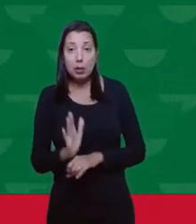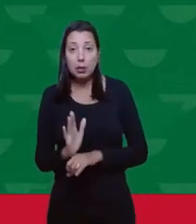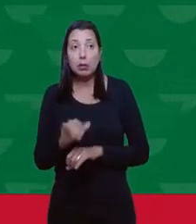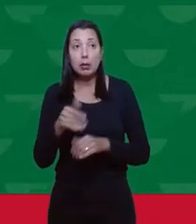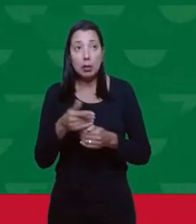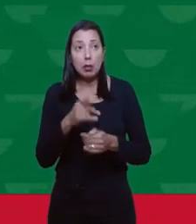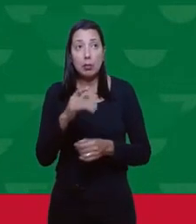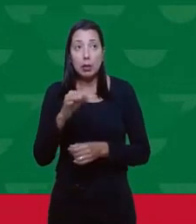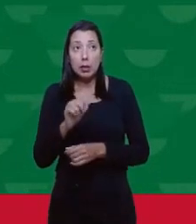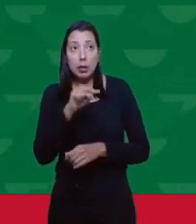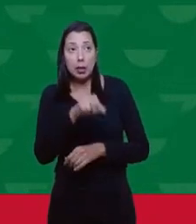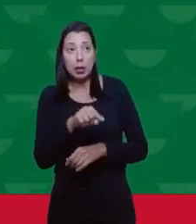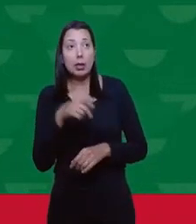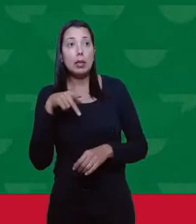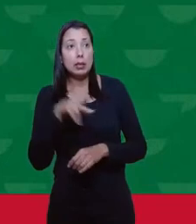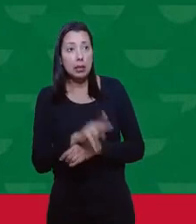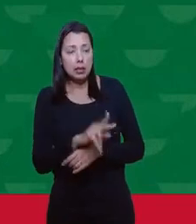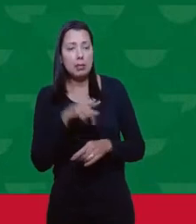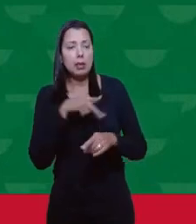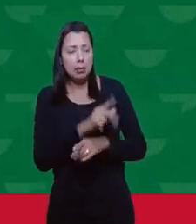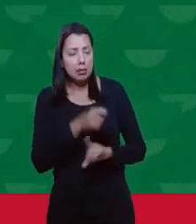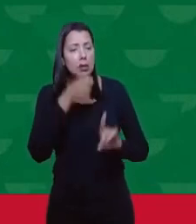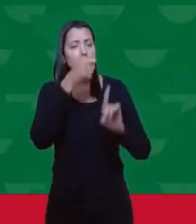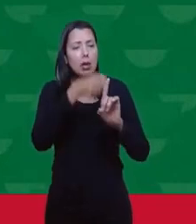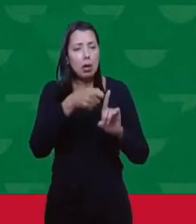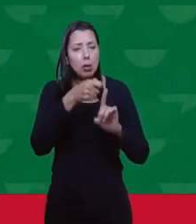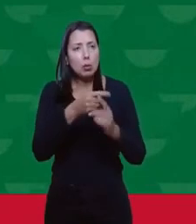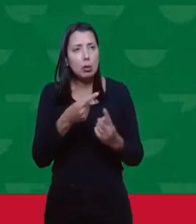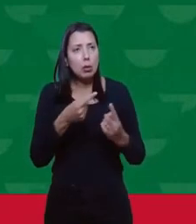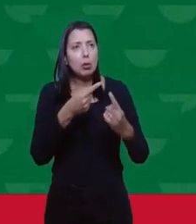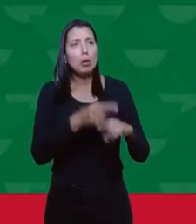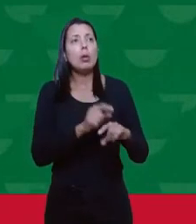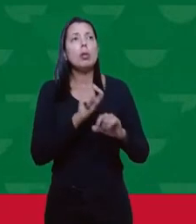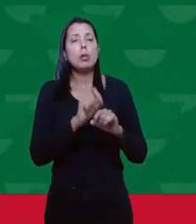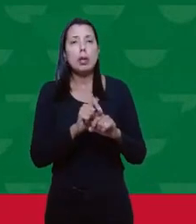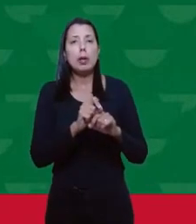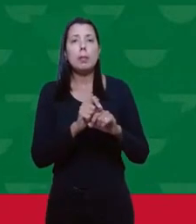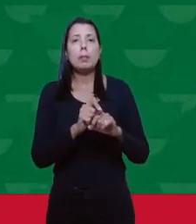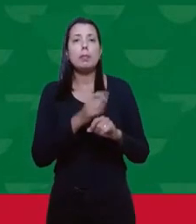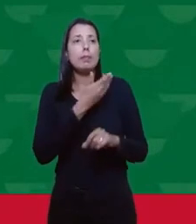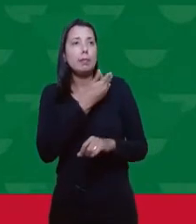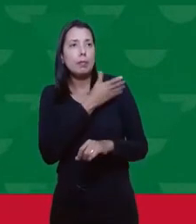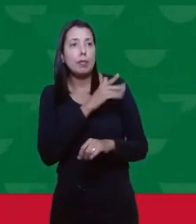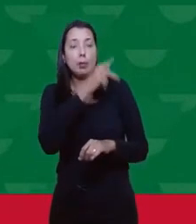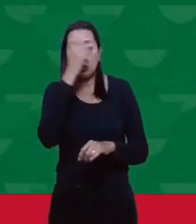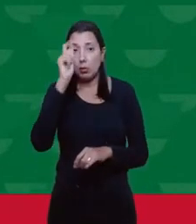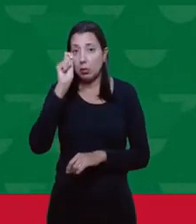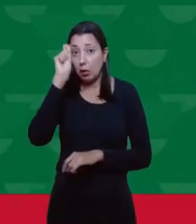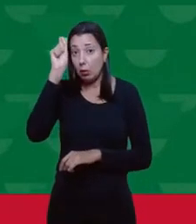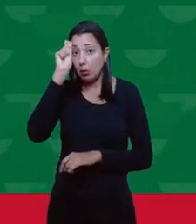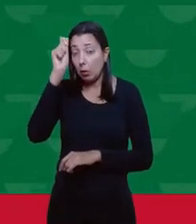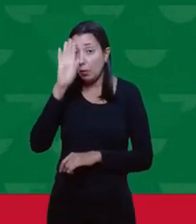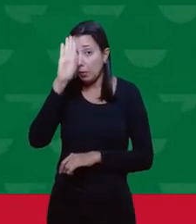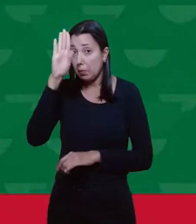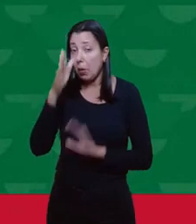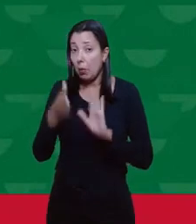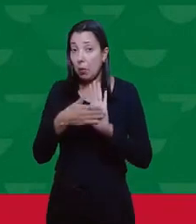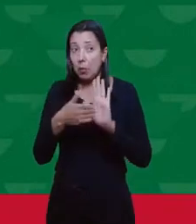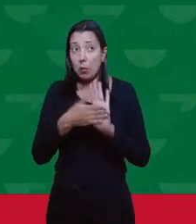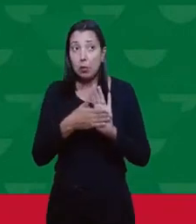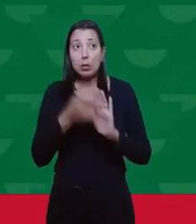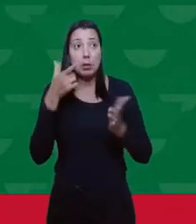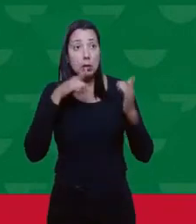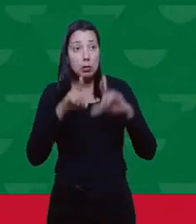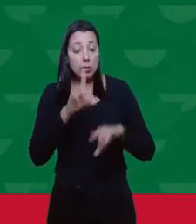bancada do PT na Câmara sempre esteve na luta contra a homofobia. Nossos parlamentares são autores das principais propostas